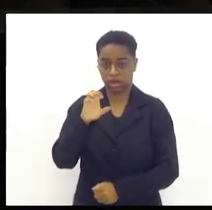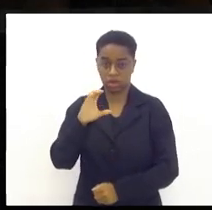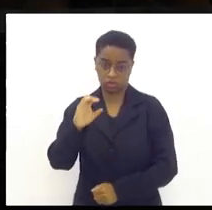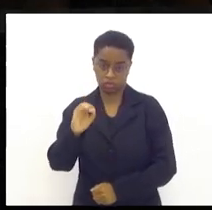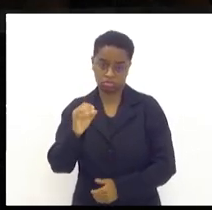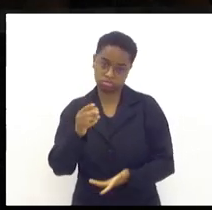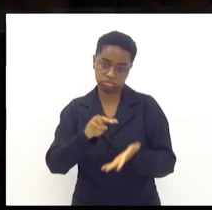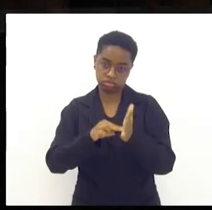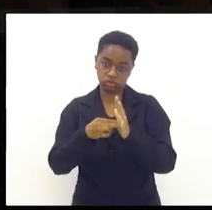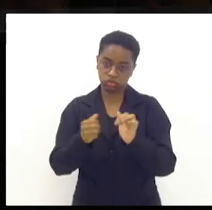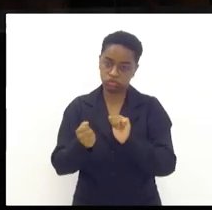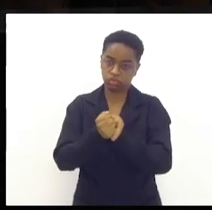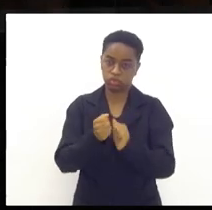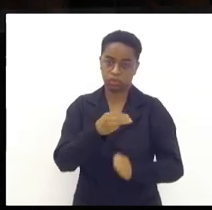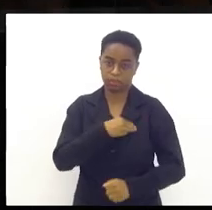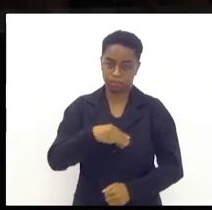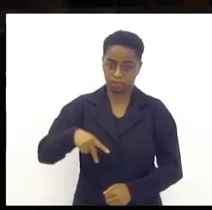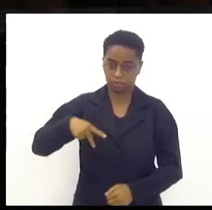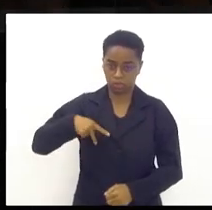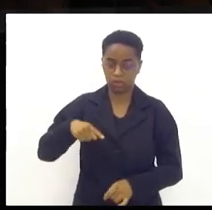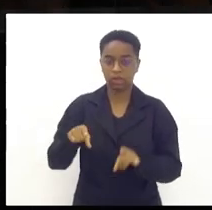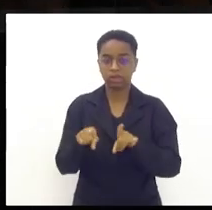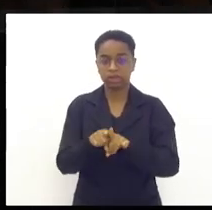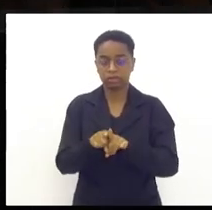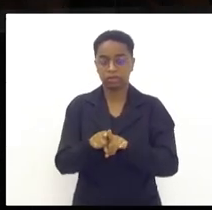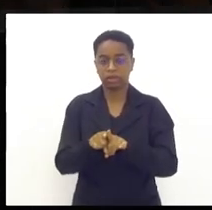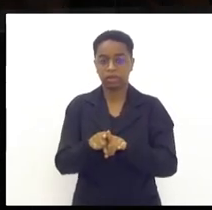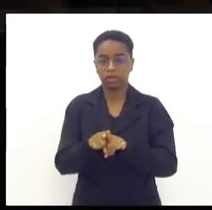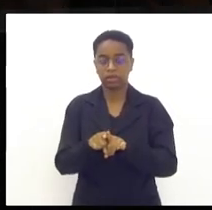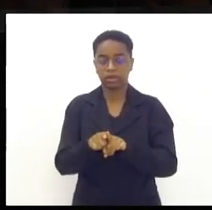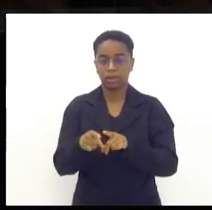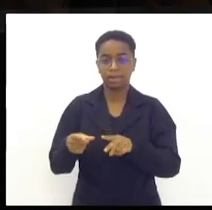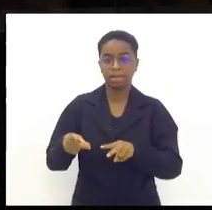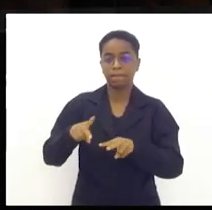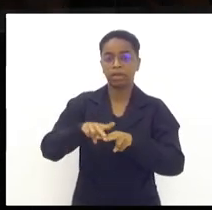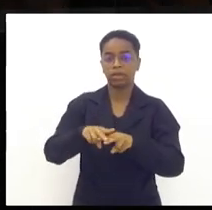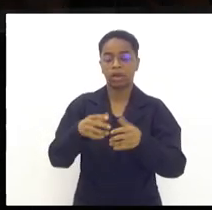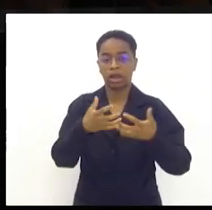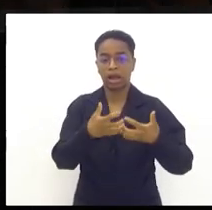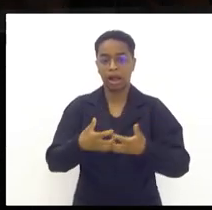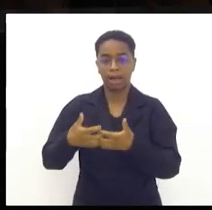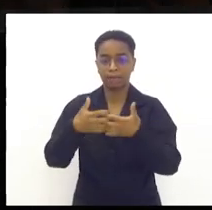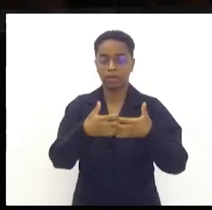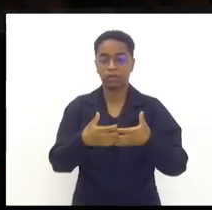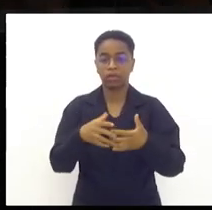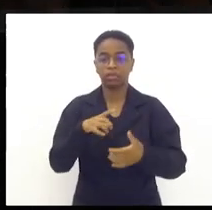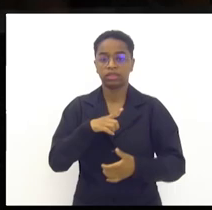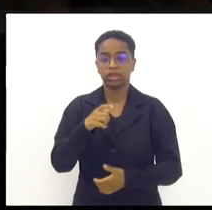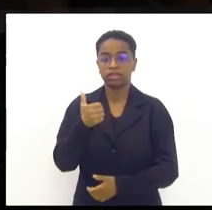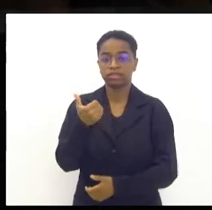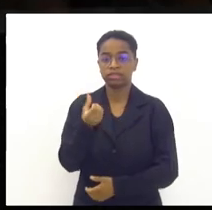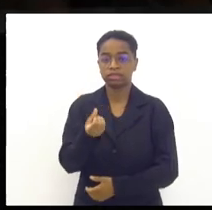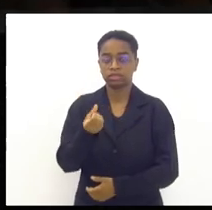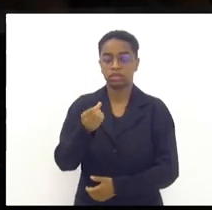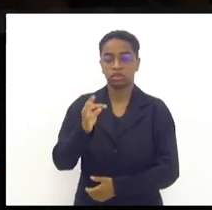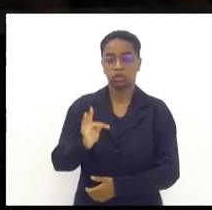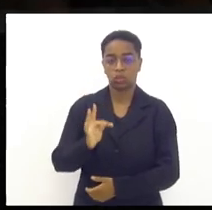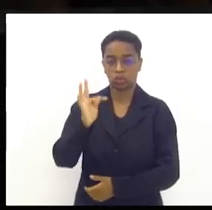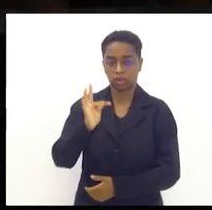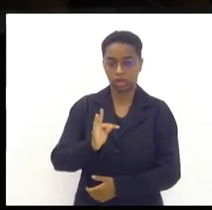Ministério Público, e apreenderam um caminhão com 16 toneladas de